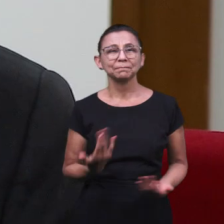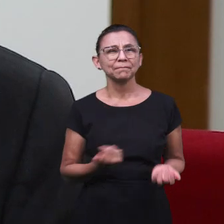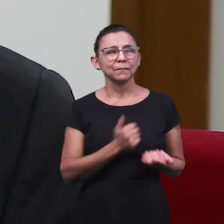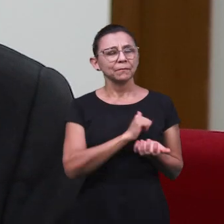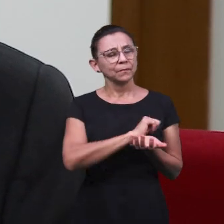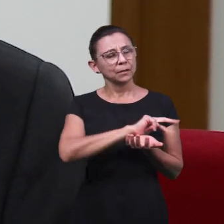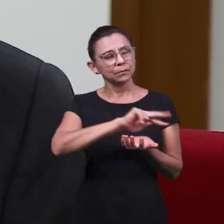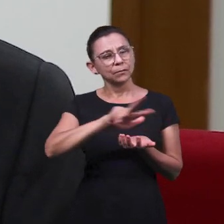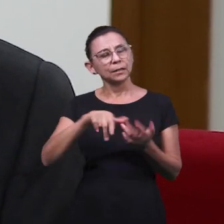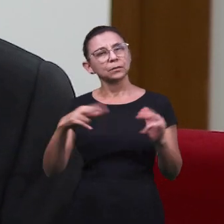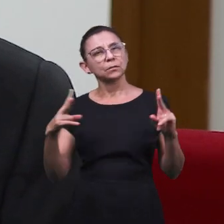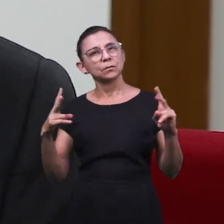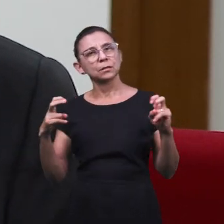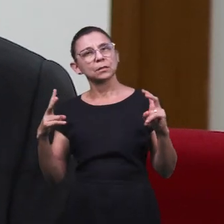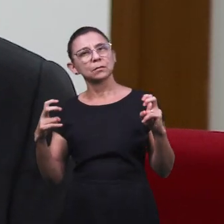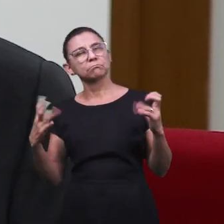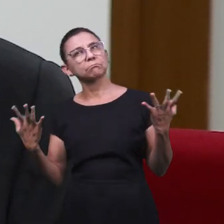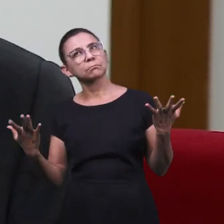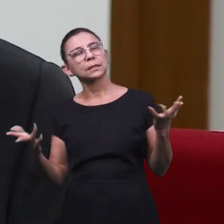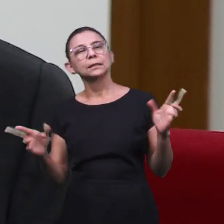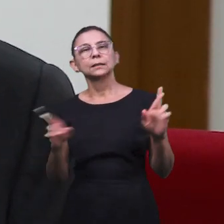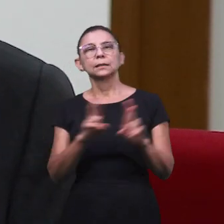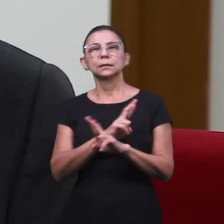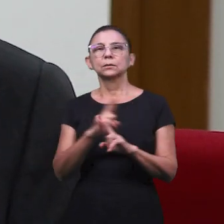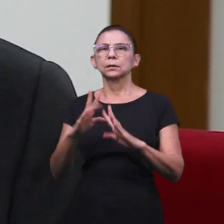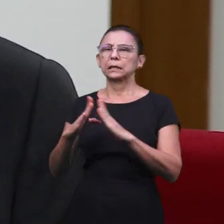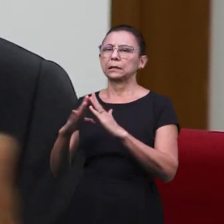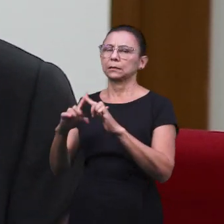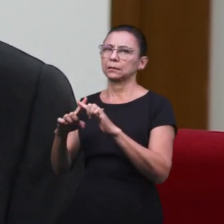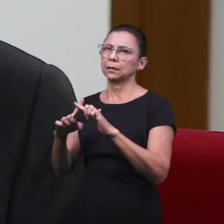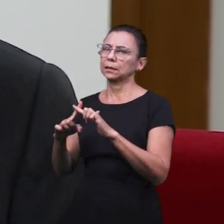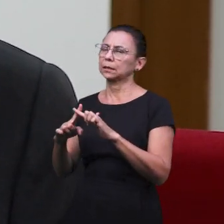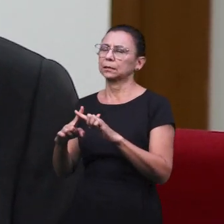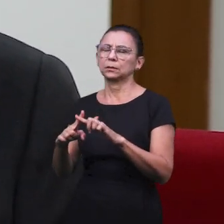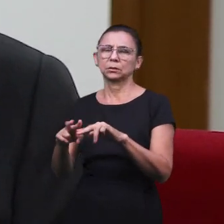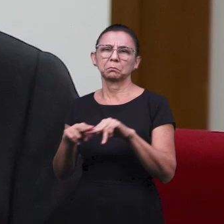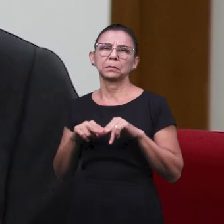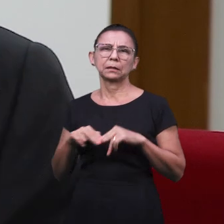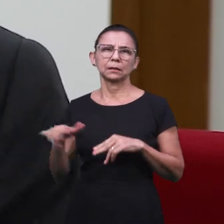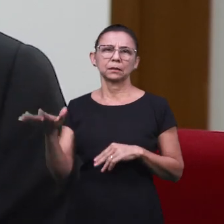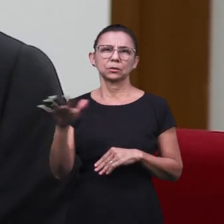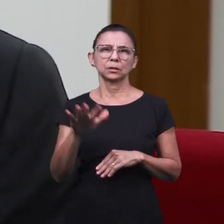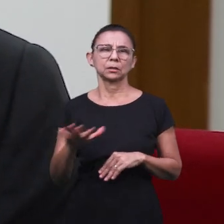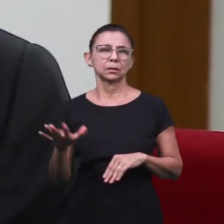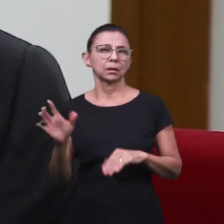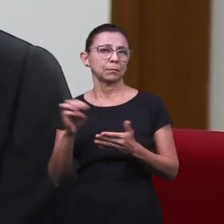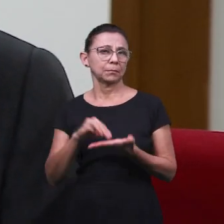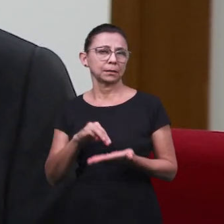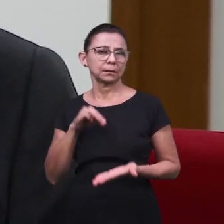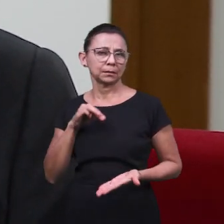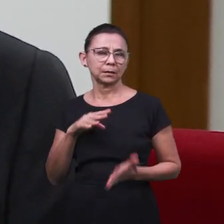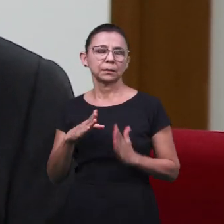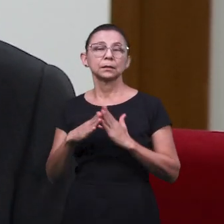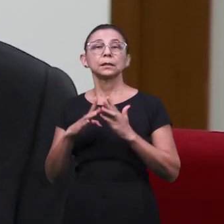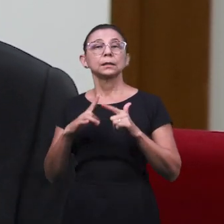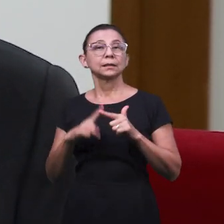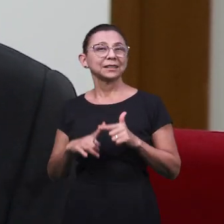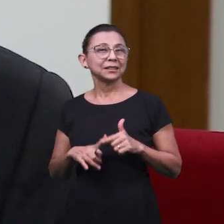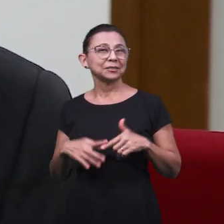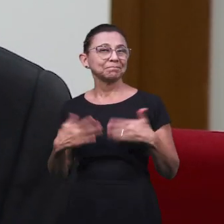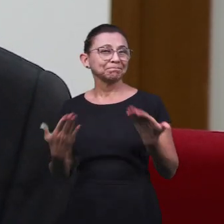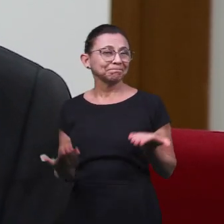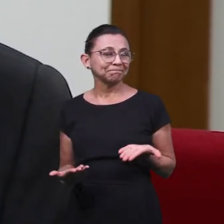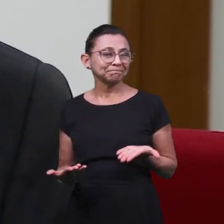conversa muito boa sobre assuntos que são vinculados à igreja de maneira geral, à Igreja